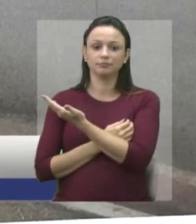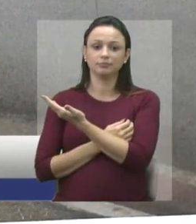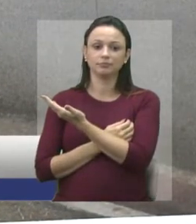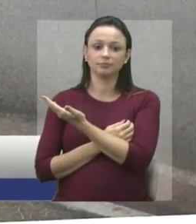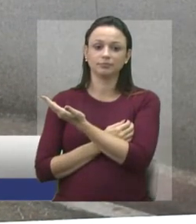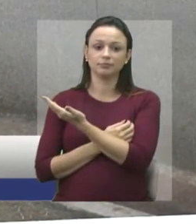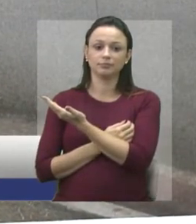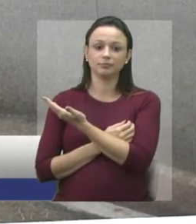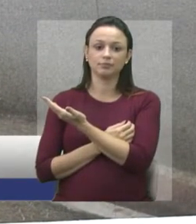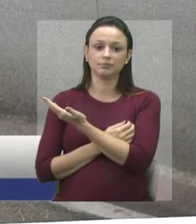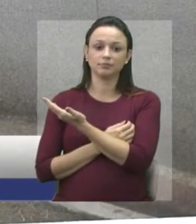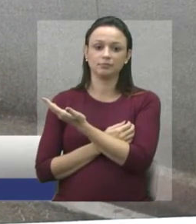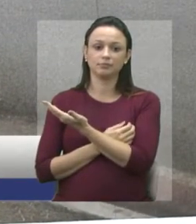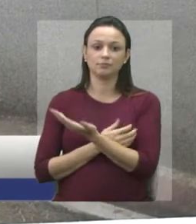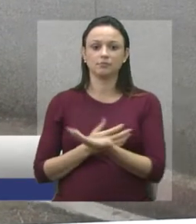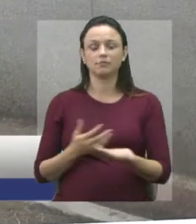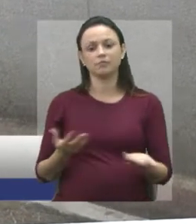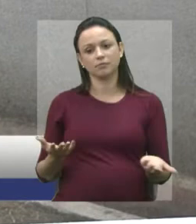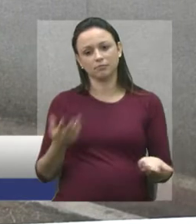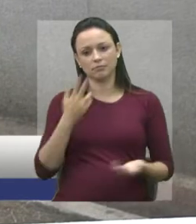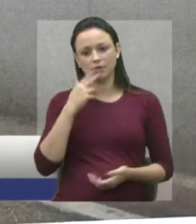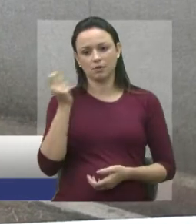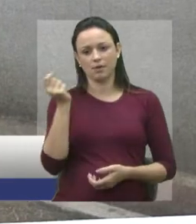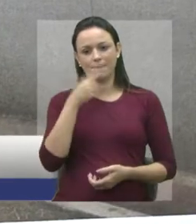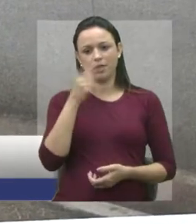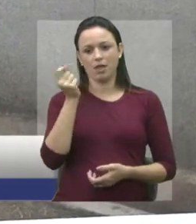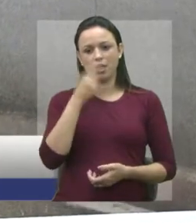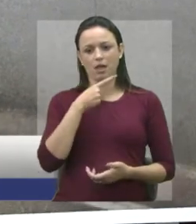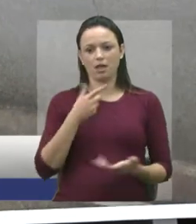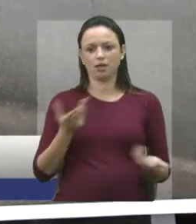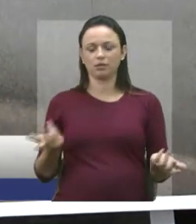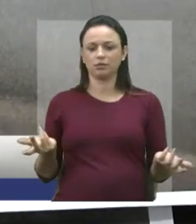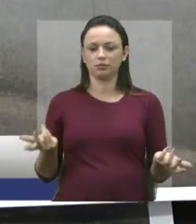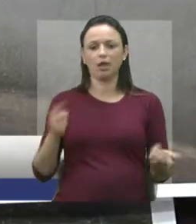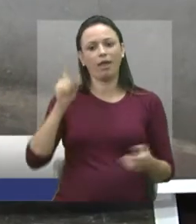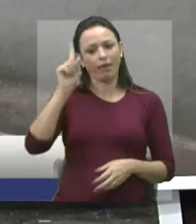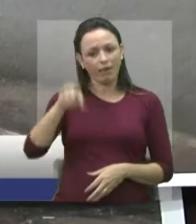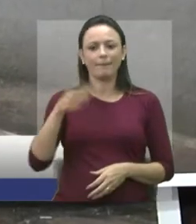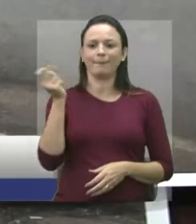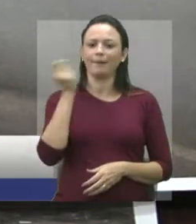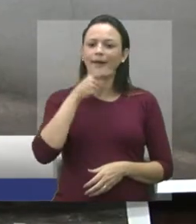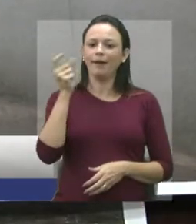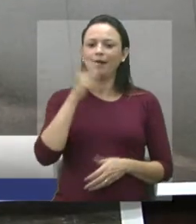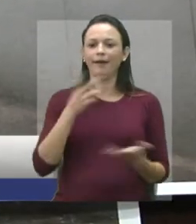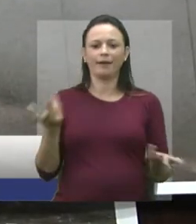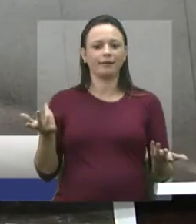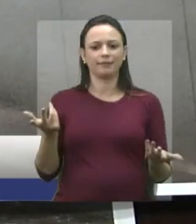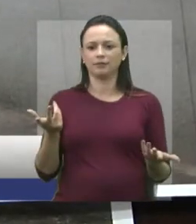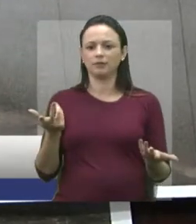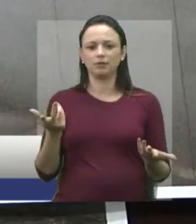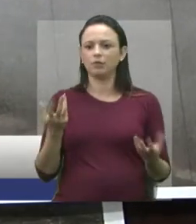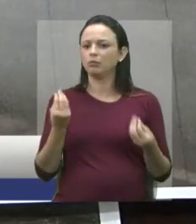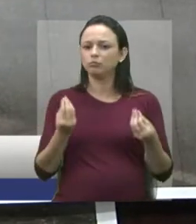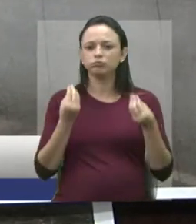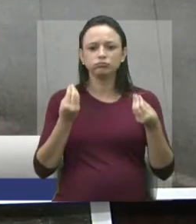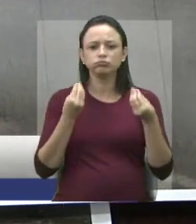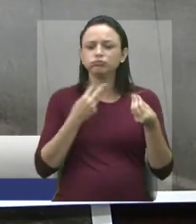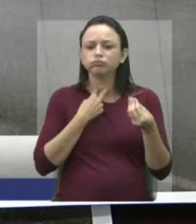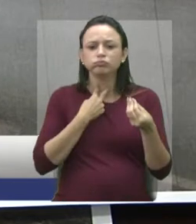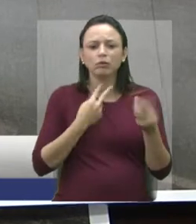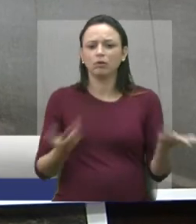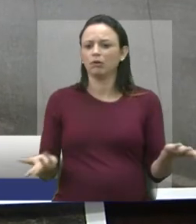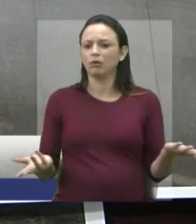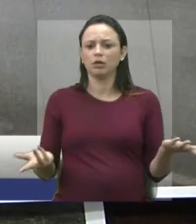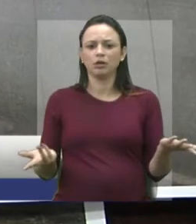Ah, gente, não, é piada realmente, é piada. Isso é piada. Não, não tem cabimento, não tem cabimento isso aí. Ô,